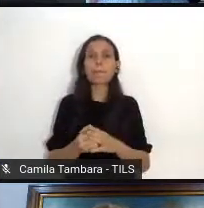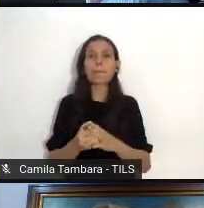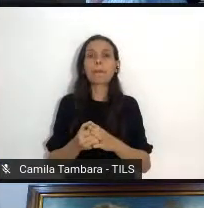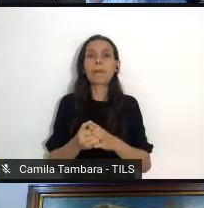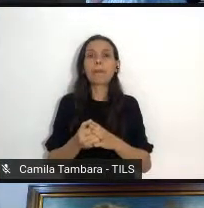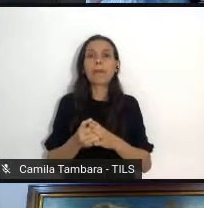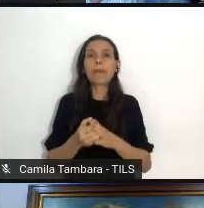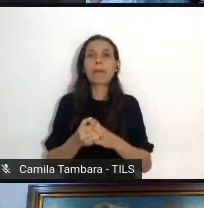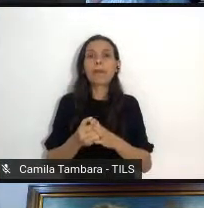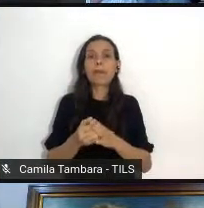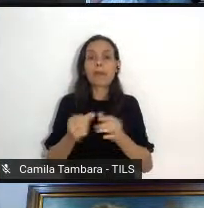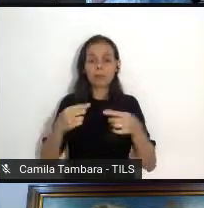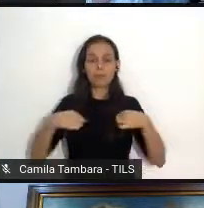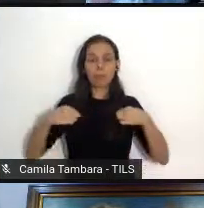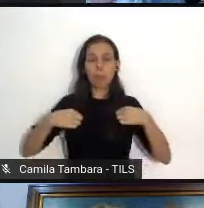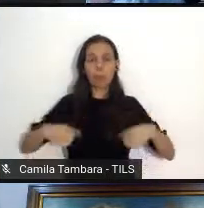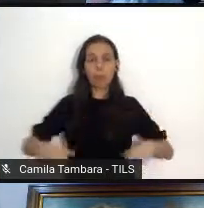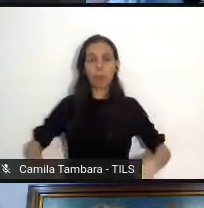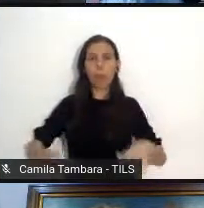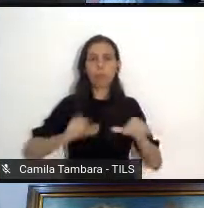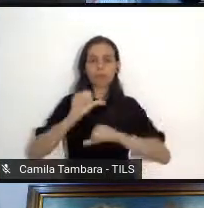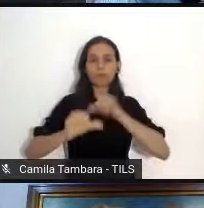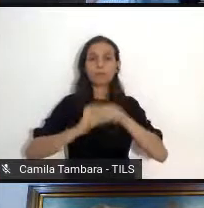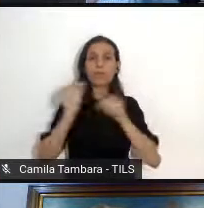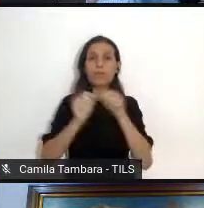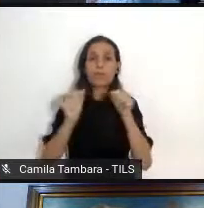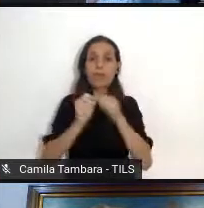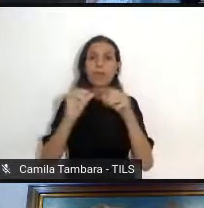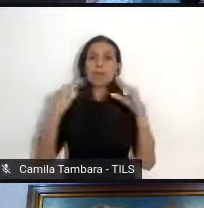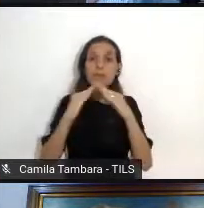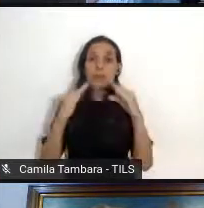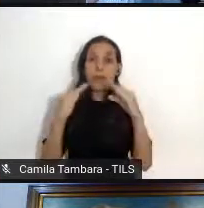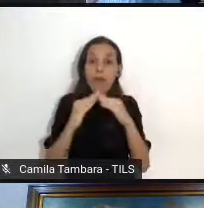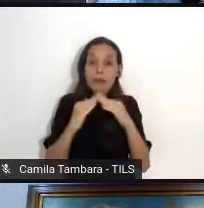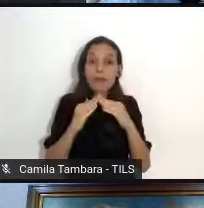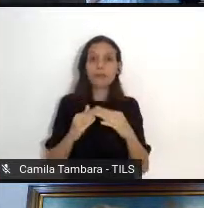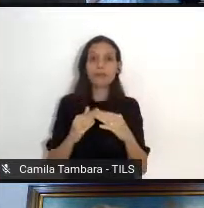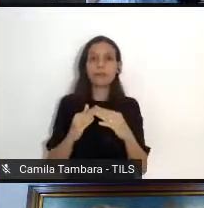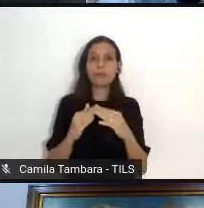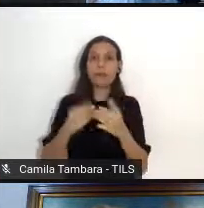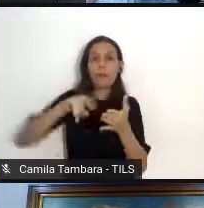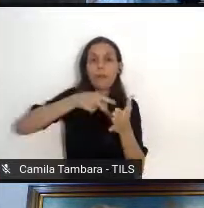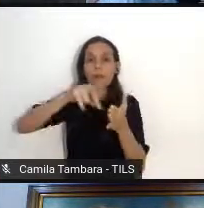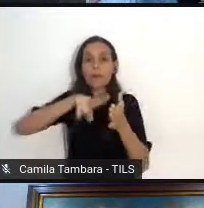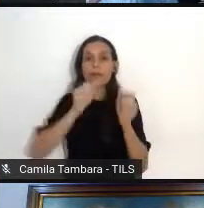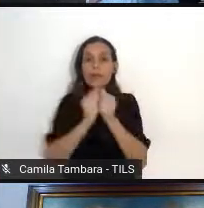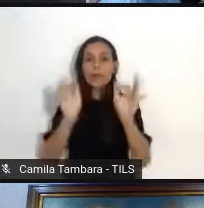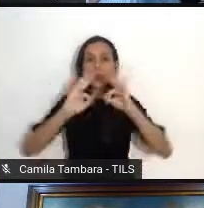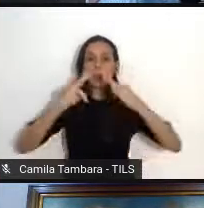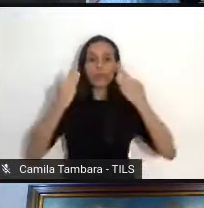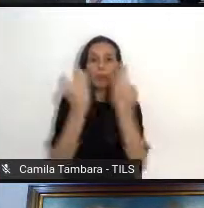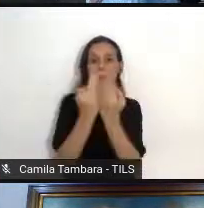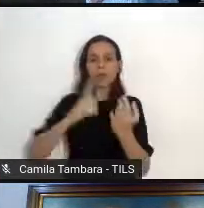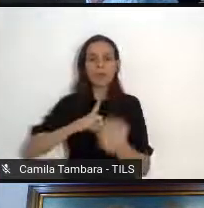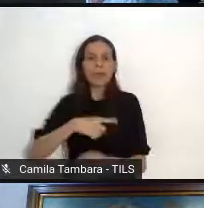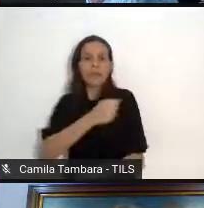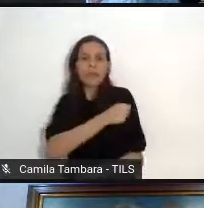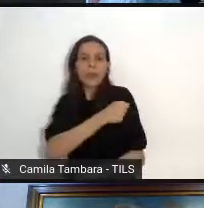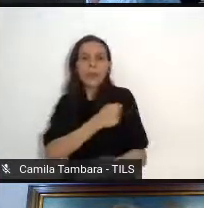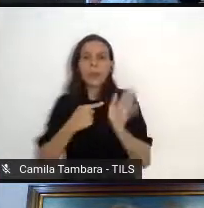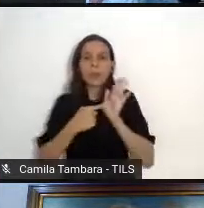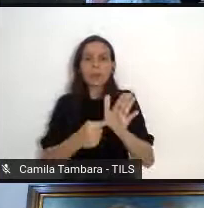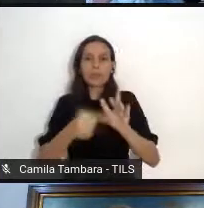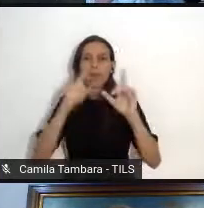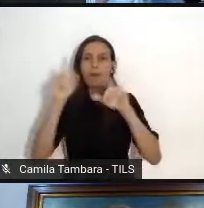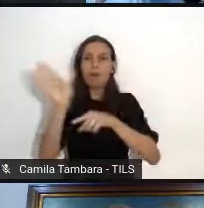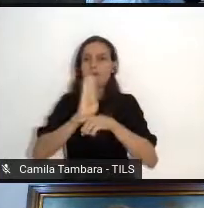e fizesse uma quadrilha em casa com os seus familiares. Então, teve aluno que mandou foto, né, teve aluno que mandou vídeo,